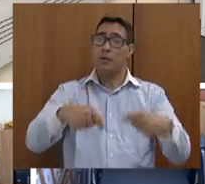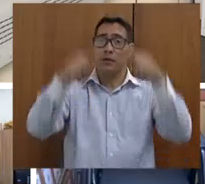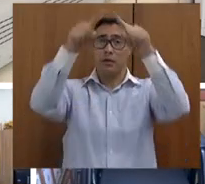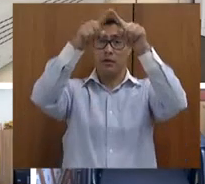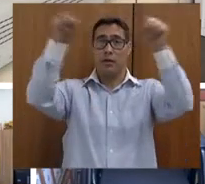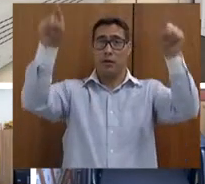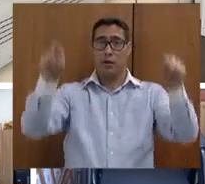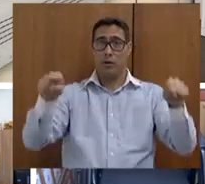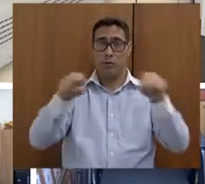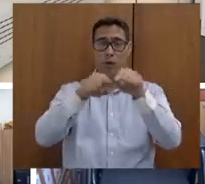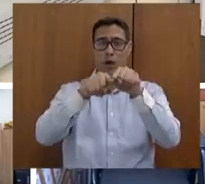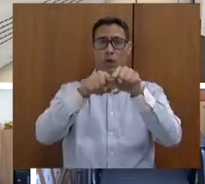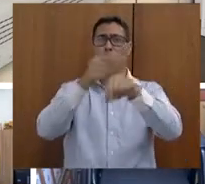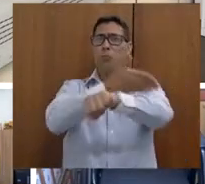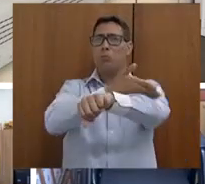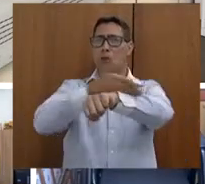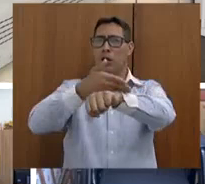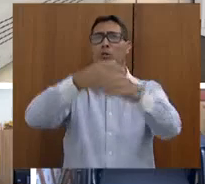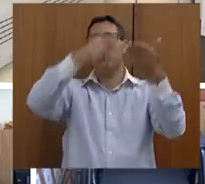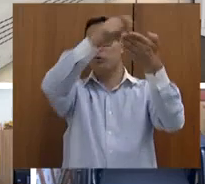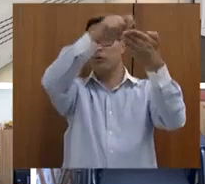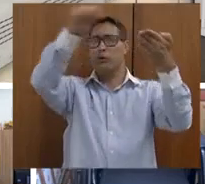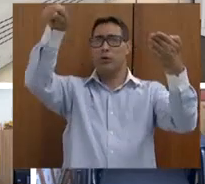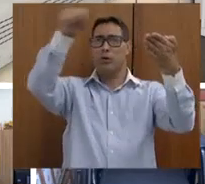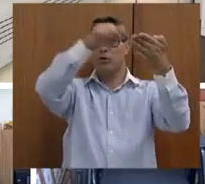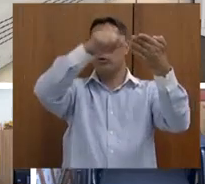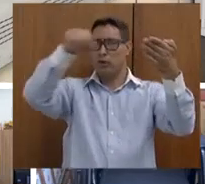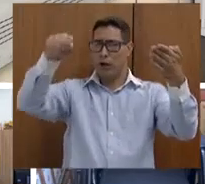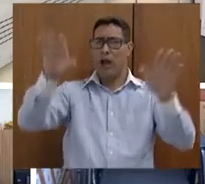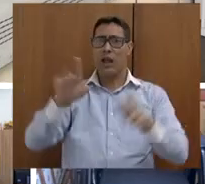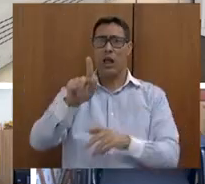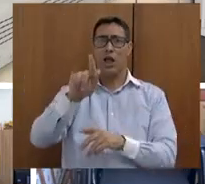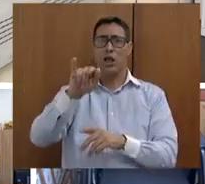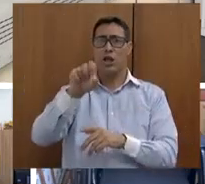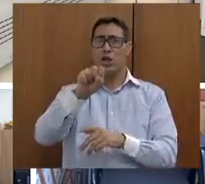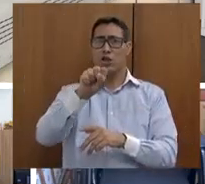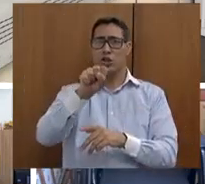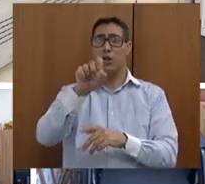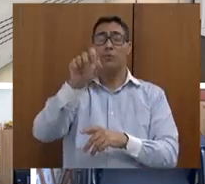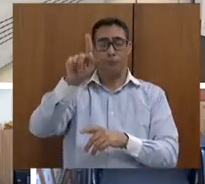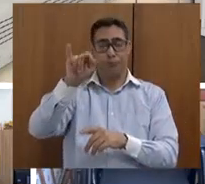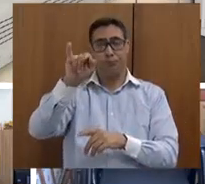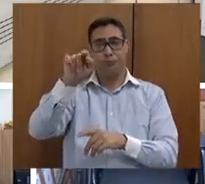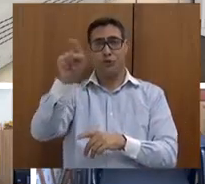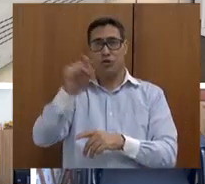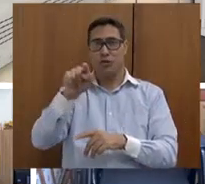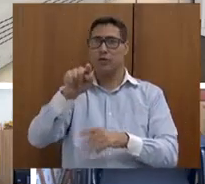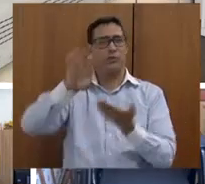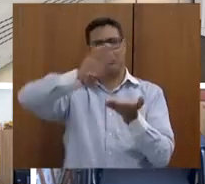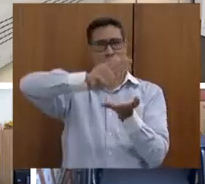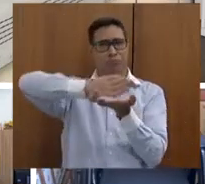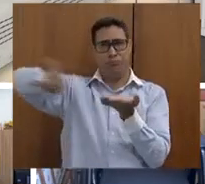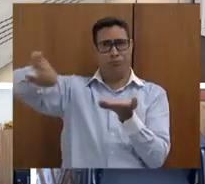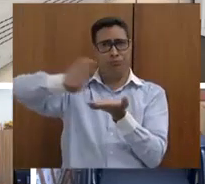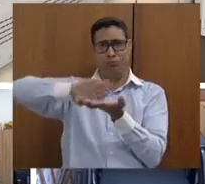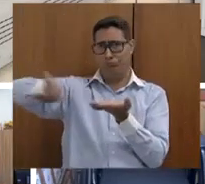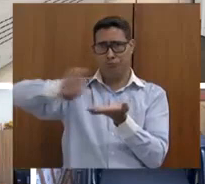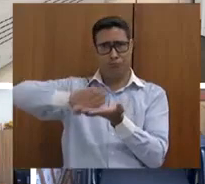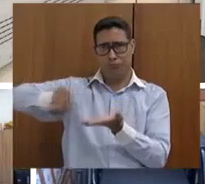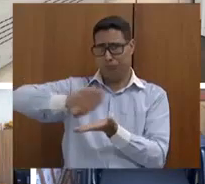para acabar com aquele quadro de giz que em saúde dos Professores E também